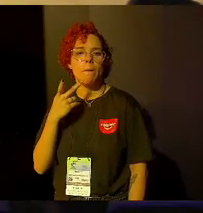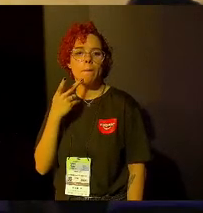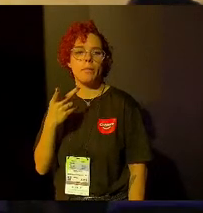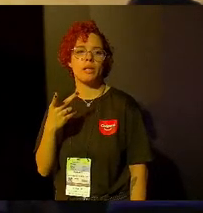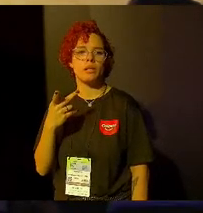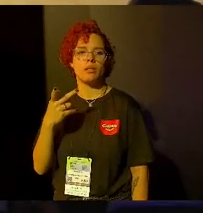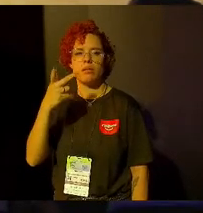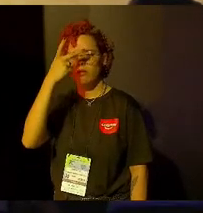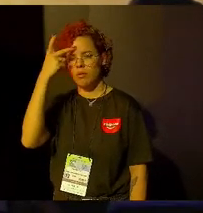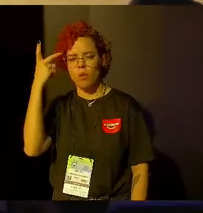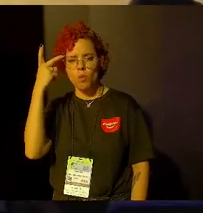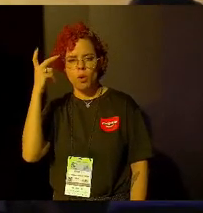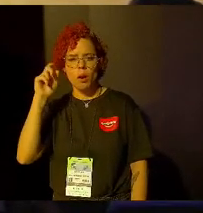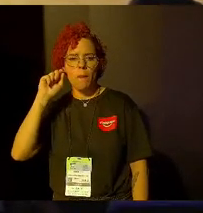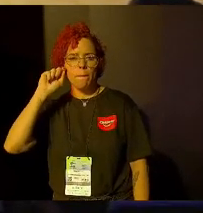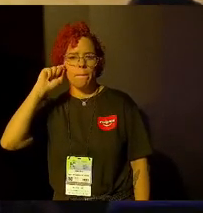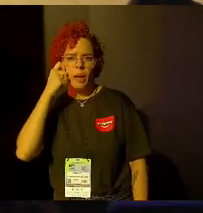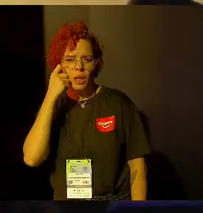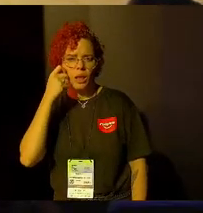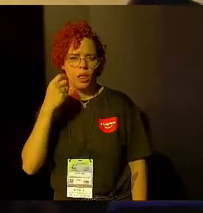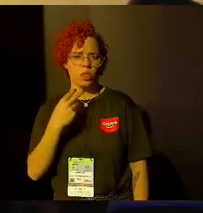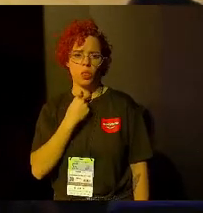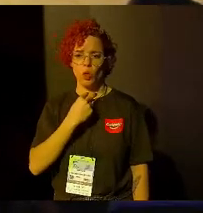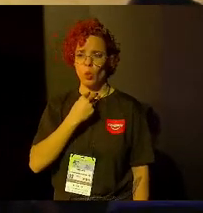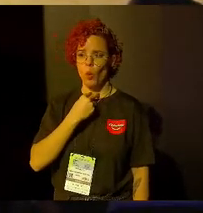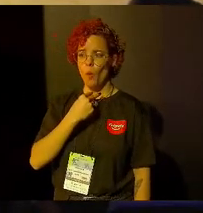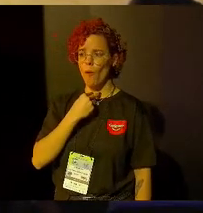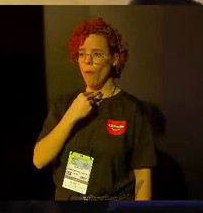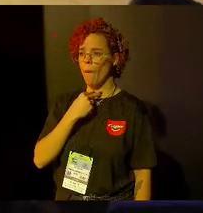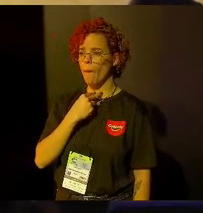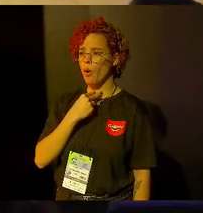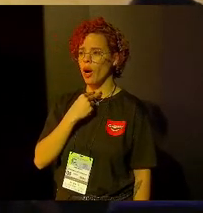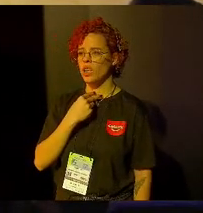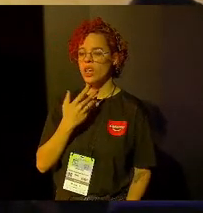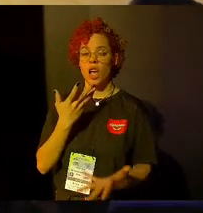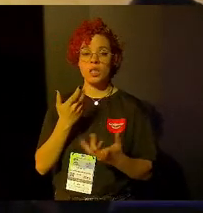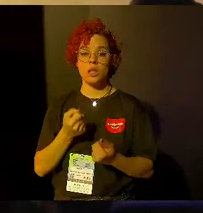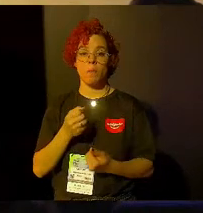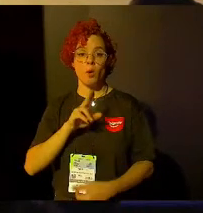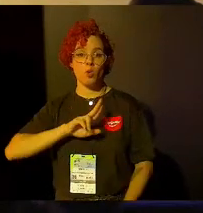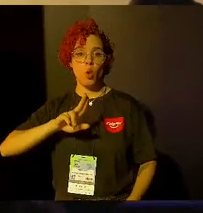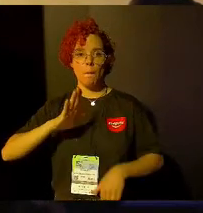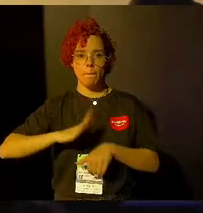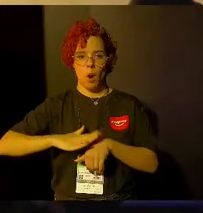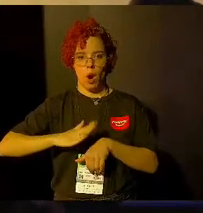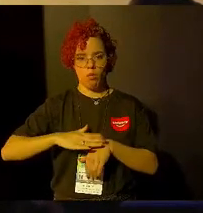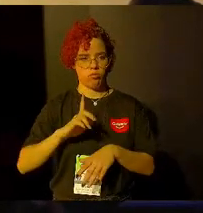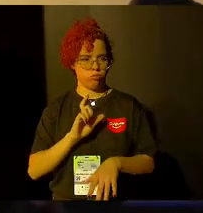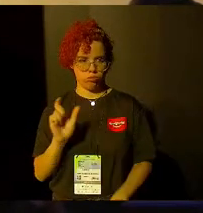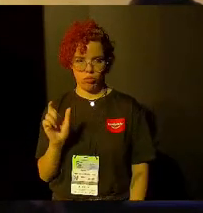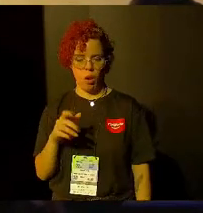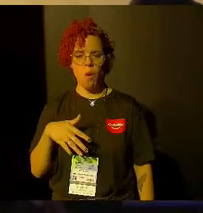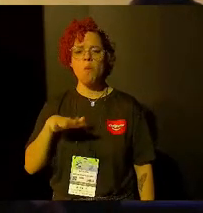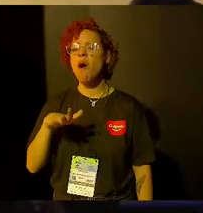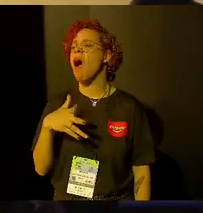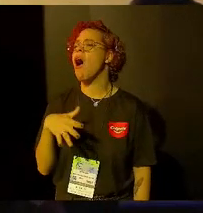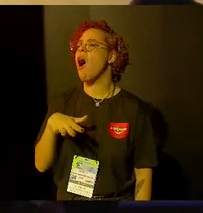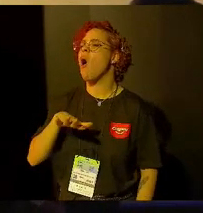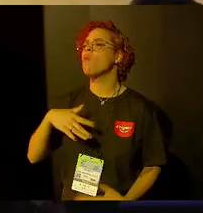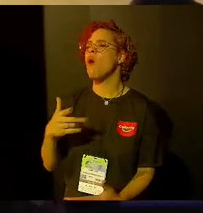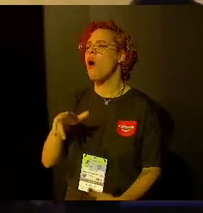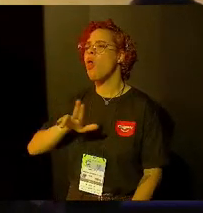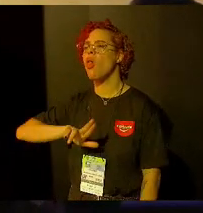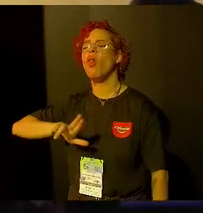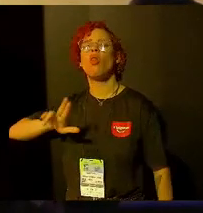o próprio nome porque foi uma das características da colonização chegando no Brasil arranca a documentação Como que é o nome dessa preta chama de